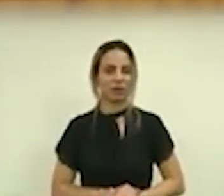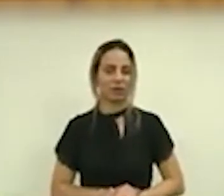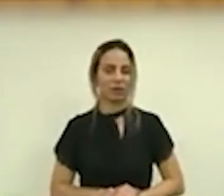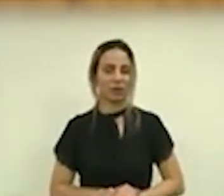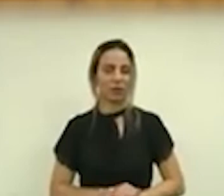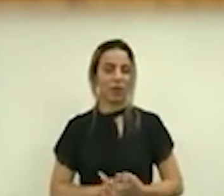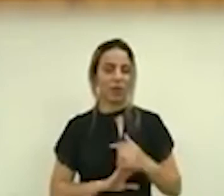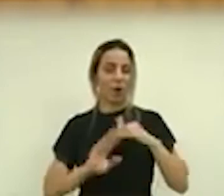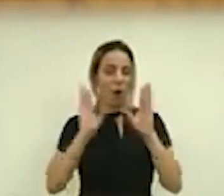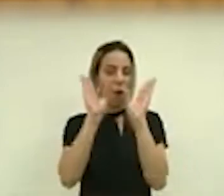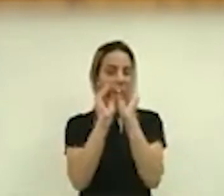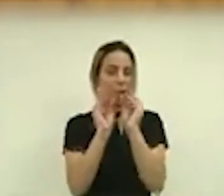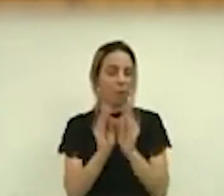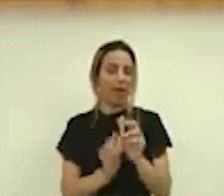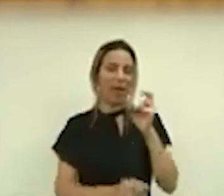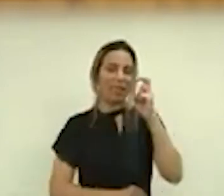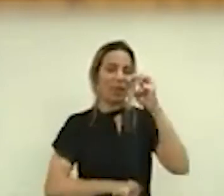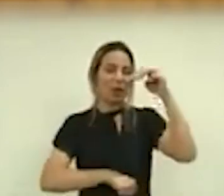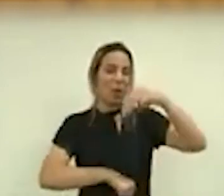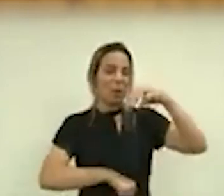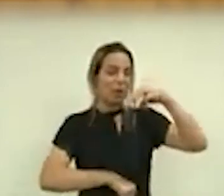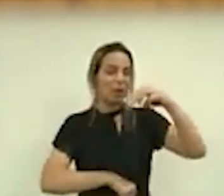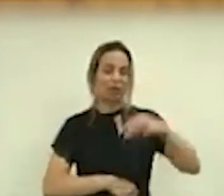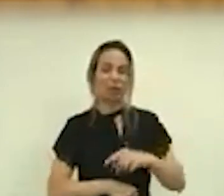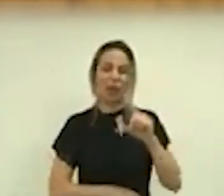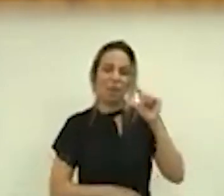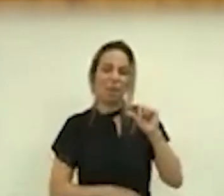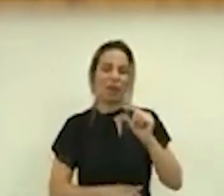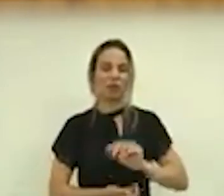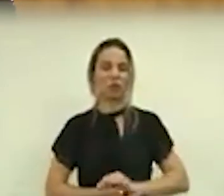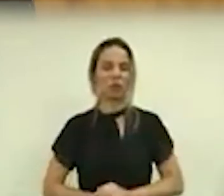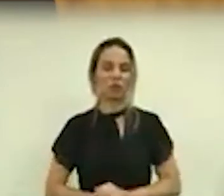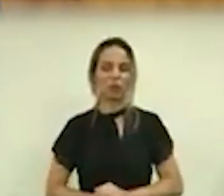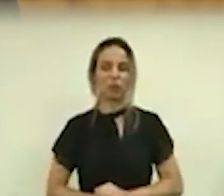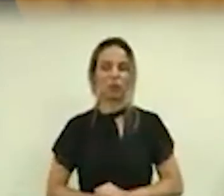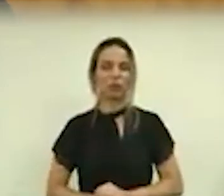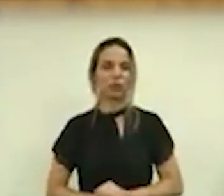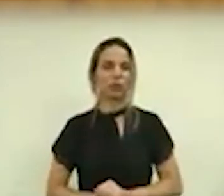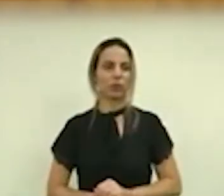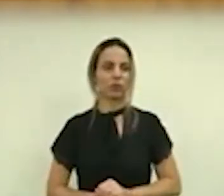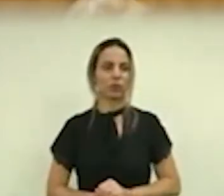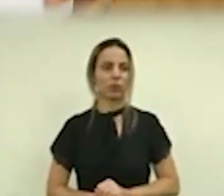Algumas considerações em 5 minutos, acho que não vou usar nem isso.